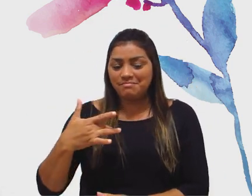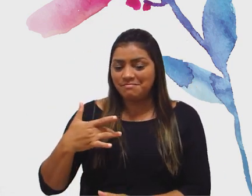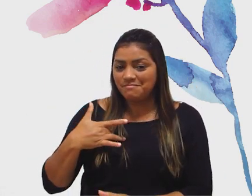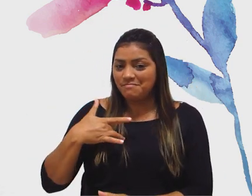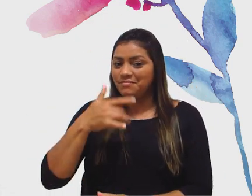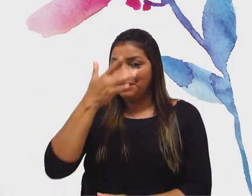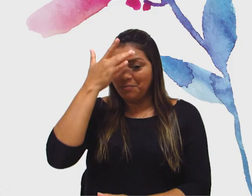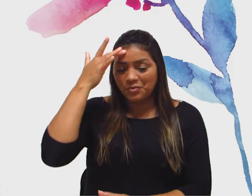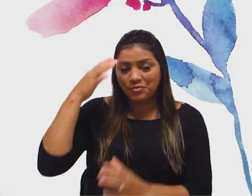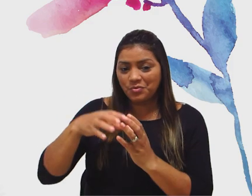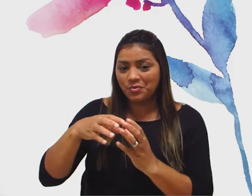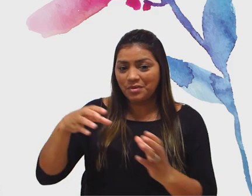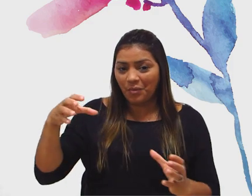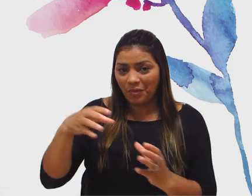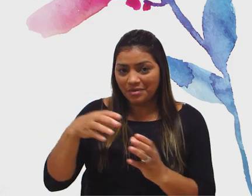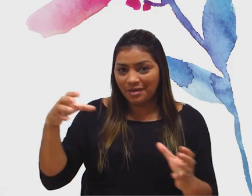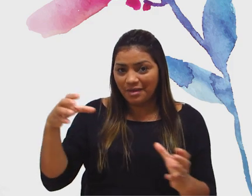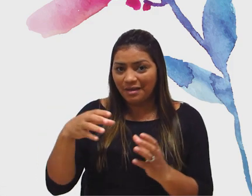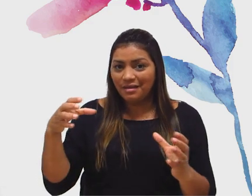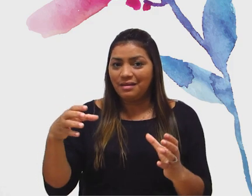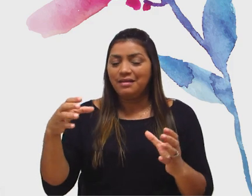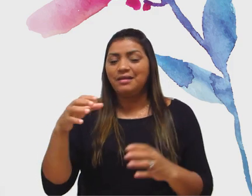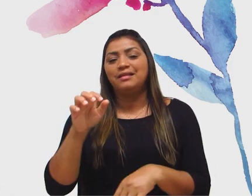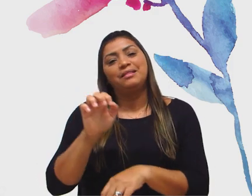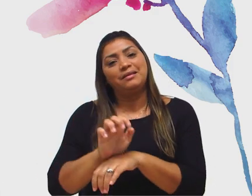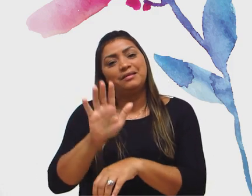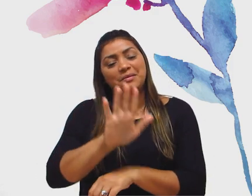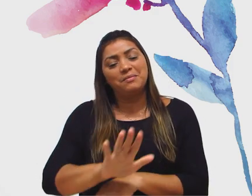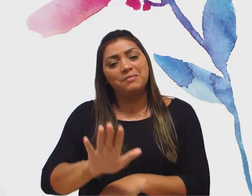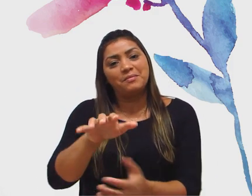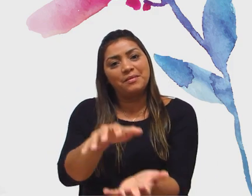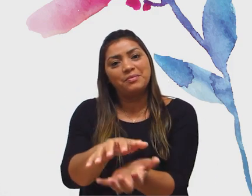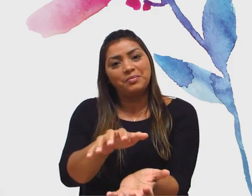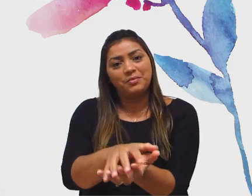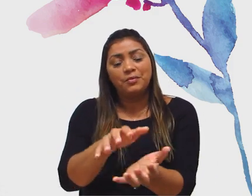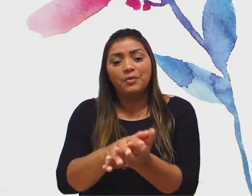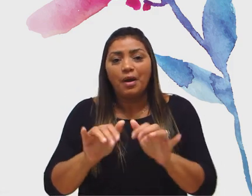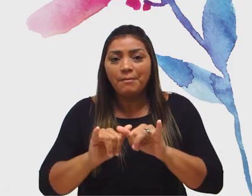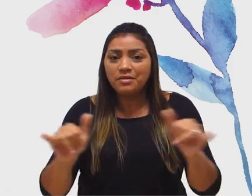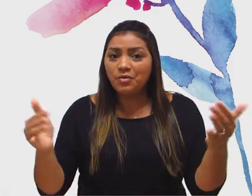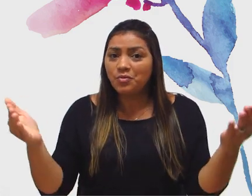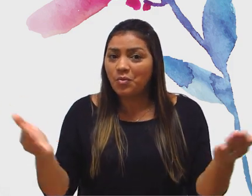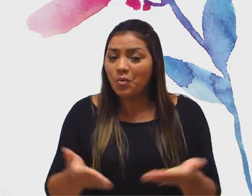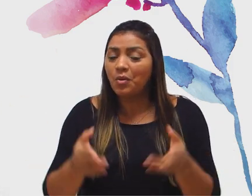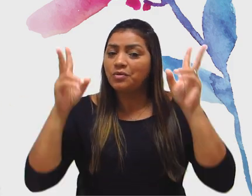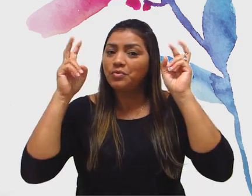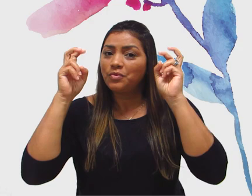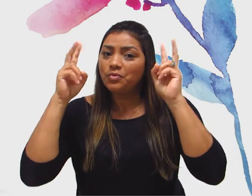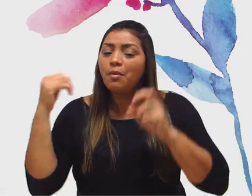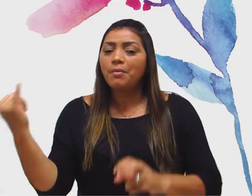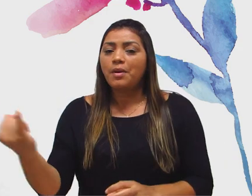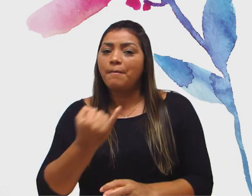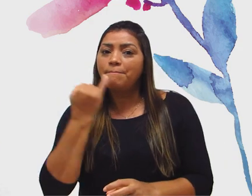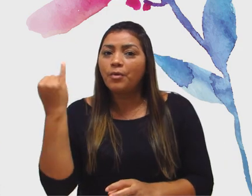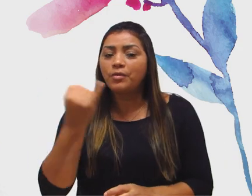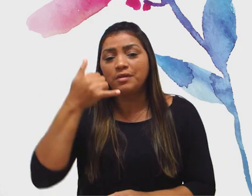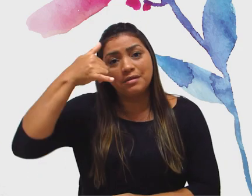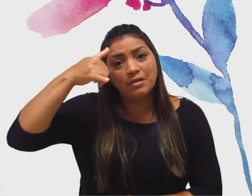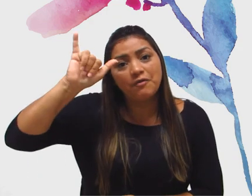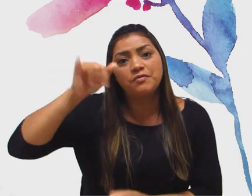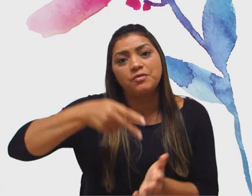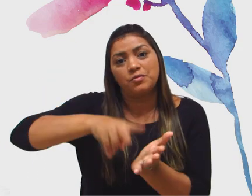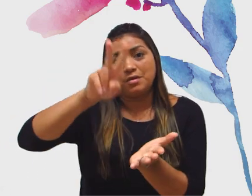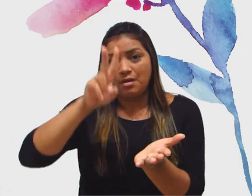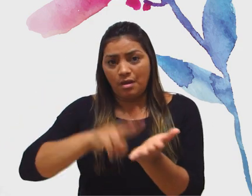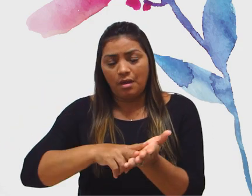Pernambuco. A mensagem de hoje é sobre a importância da prevenção de quedas. Independente da idade, todas